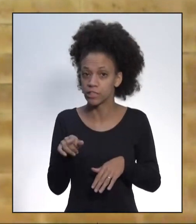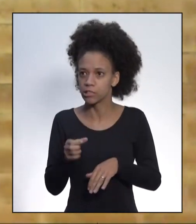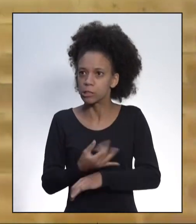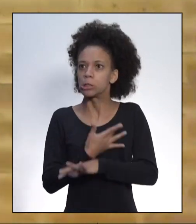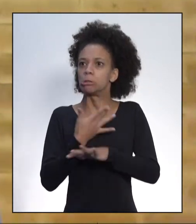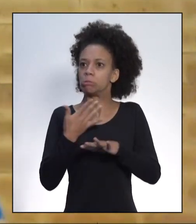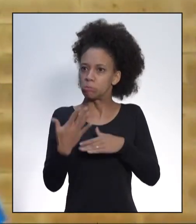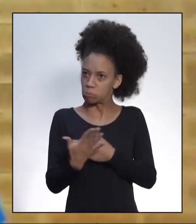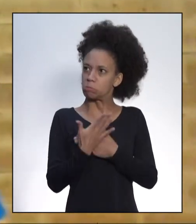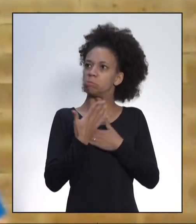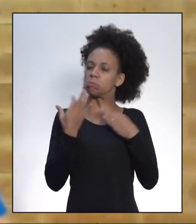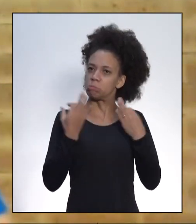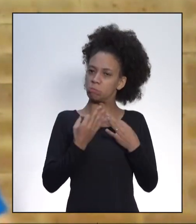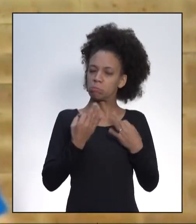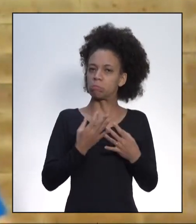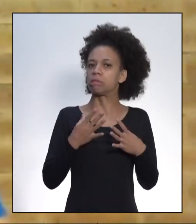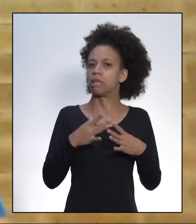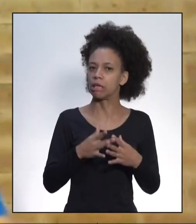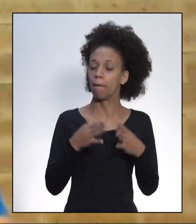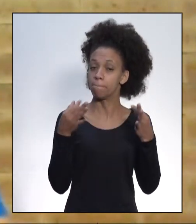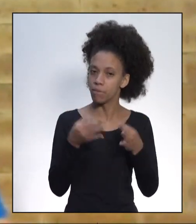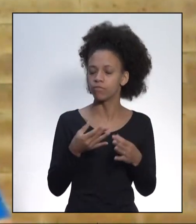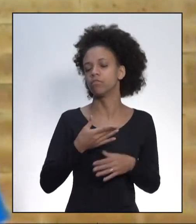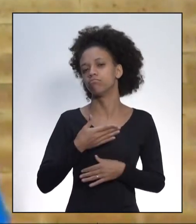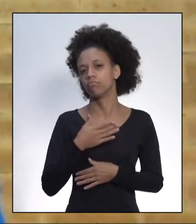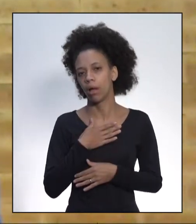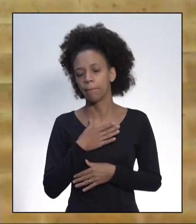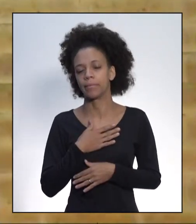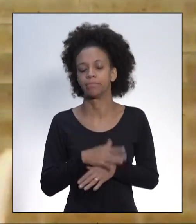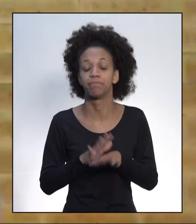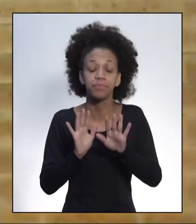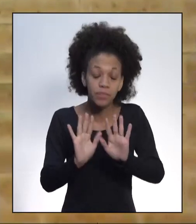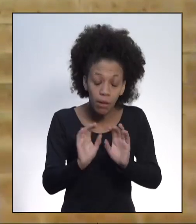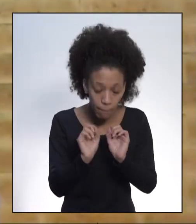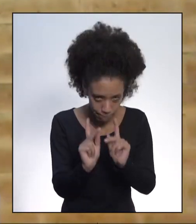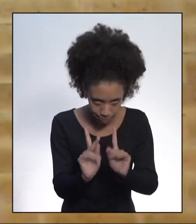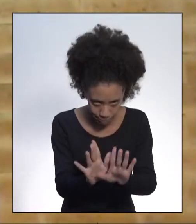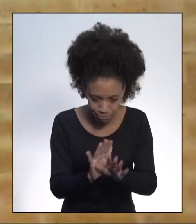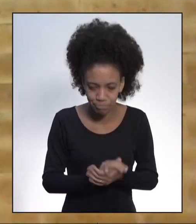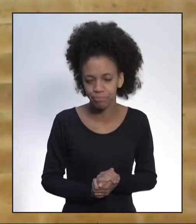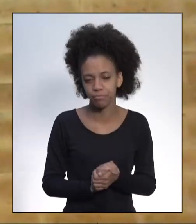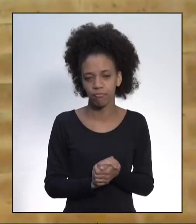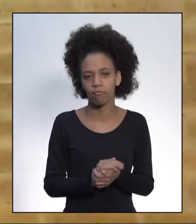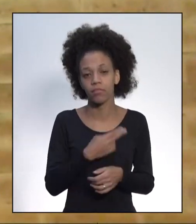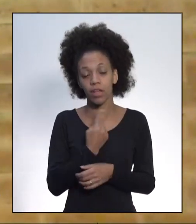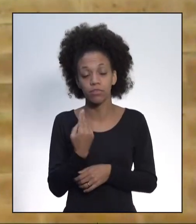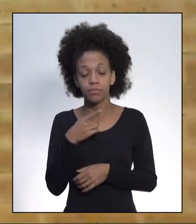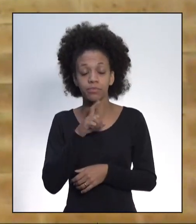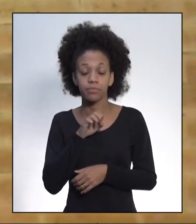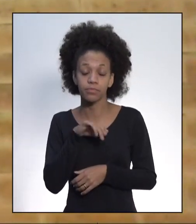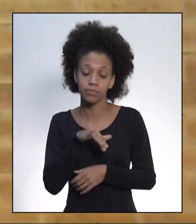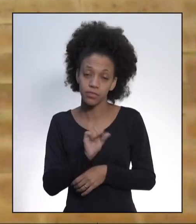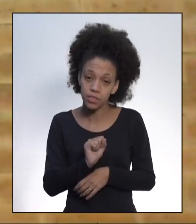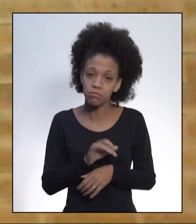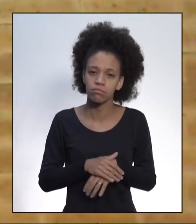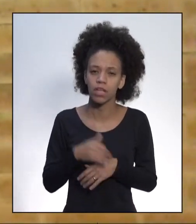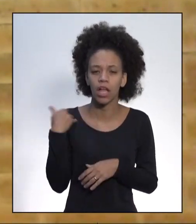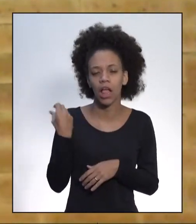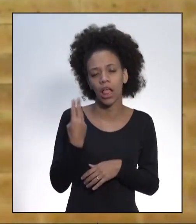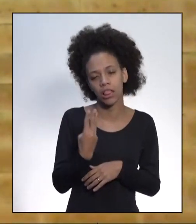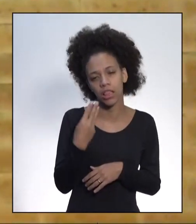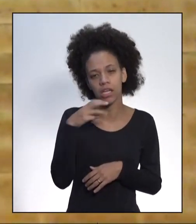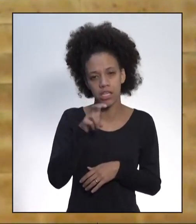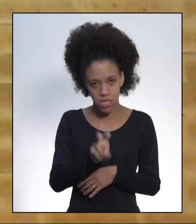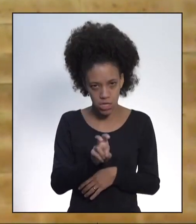isso te ajudou, vai ser muito, muito bacana para mim, tá? Bom, então, como eu falei, meu nome é Denis, eu tenho 35 anos de idade.